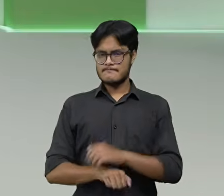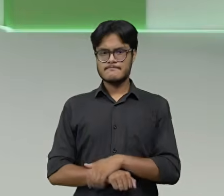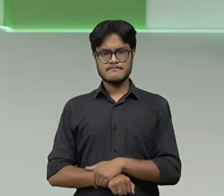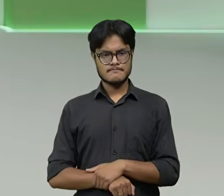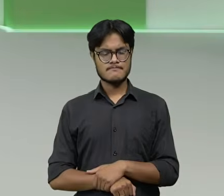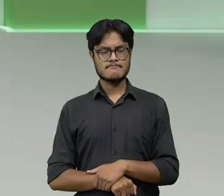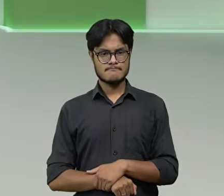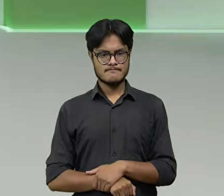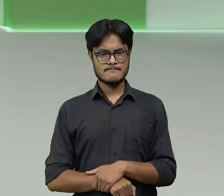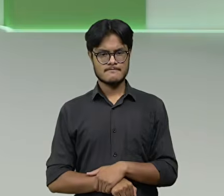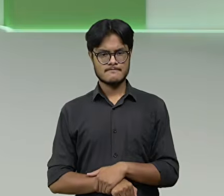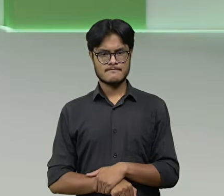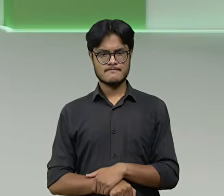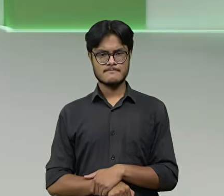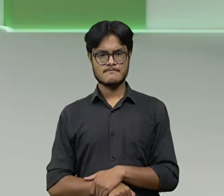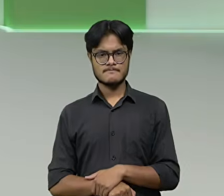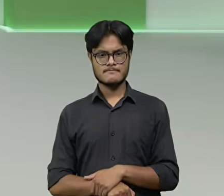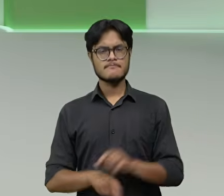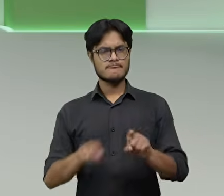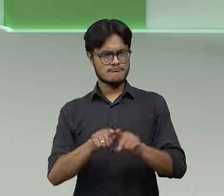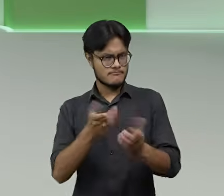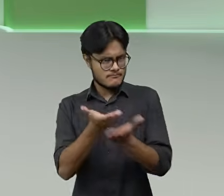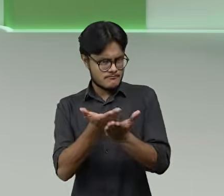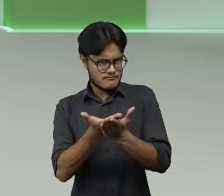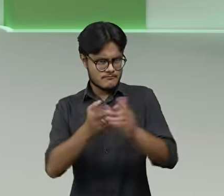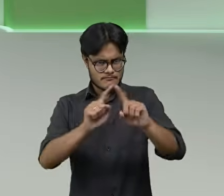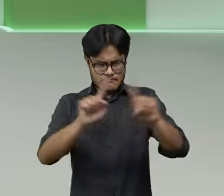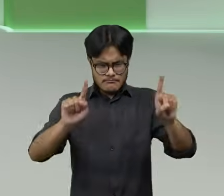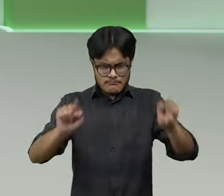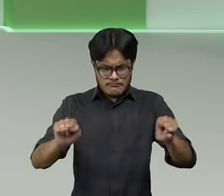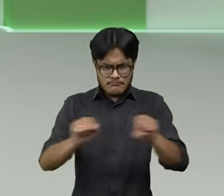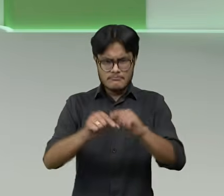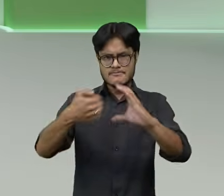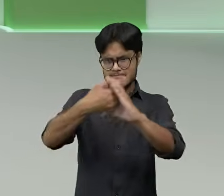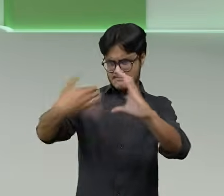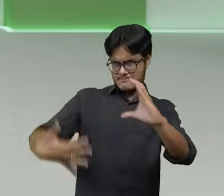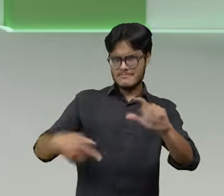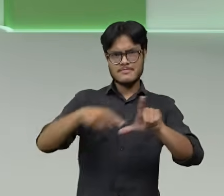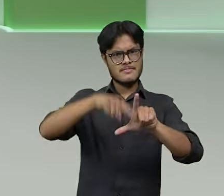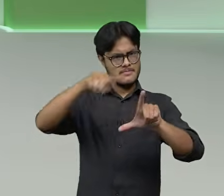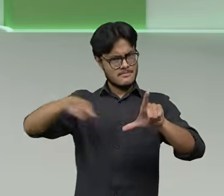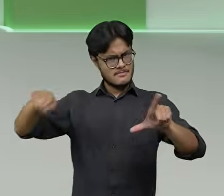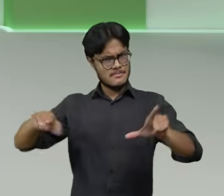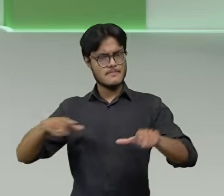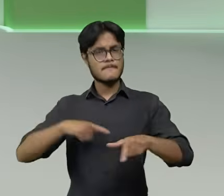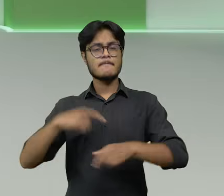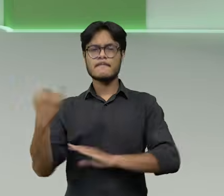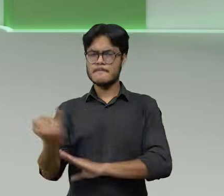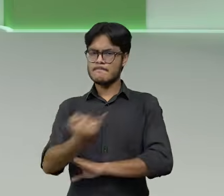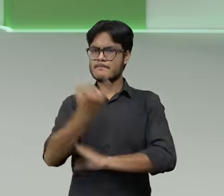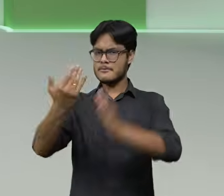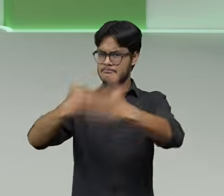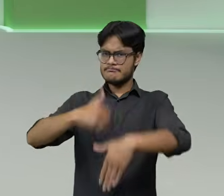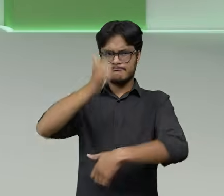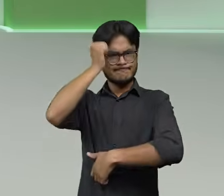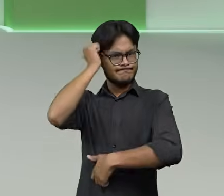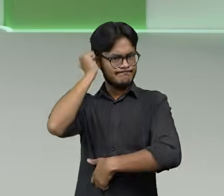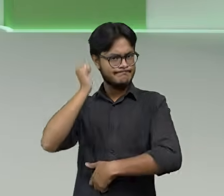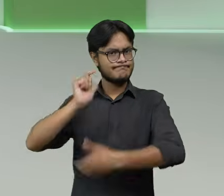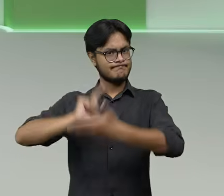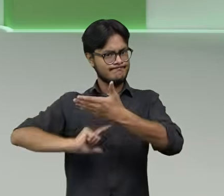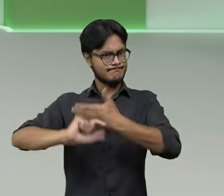elétrico, ok? O circuito, amperímetro, voltímetro. É importante para você que vai fazer o vestibular da